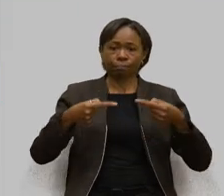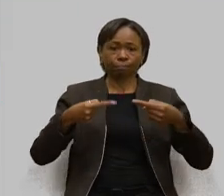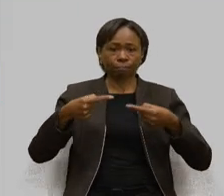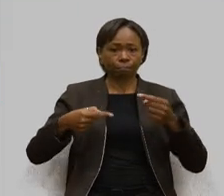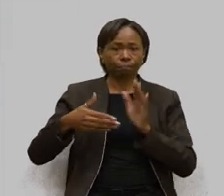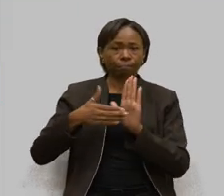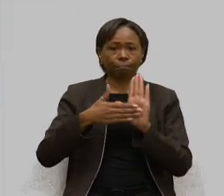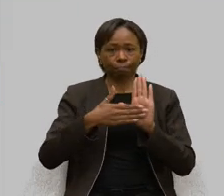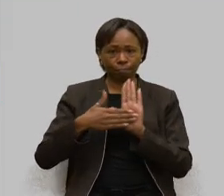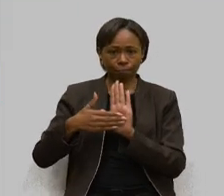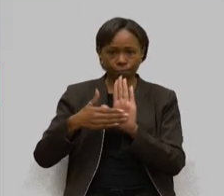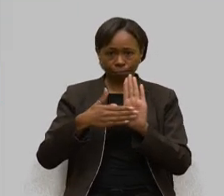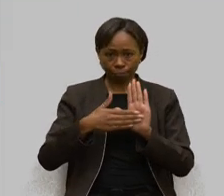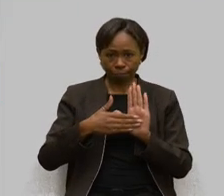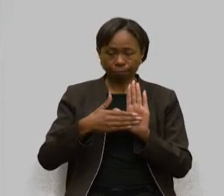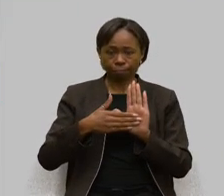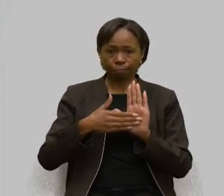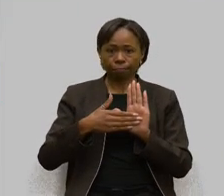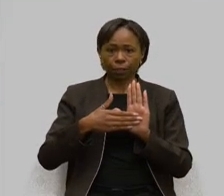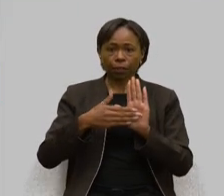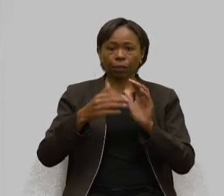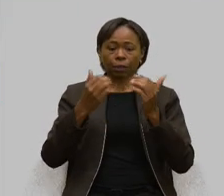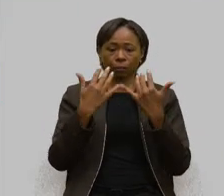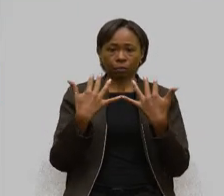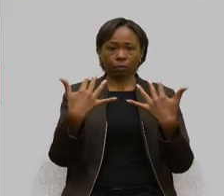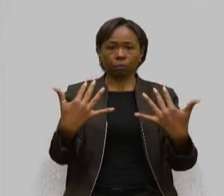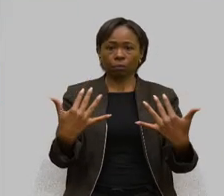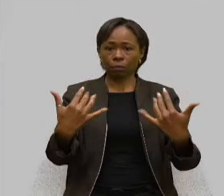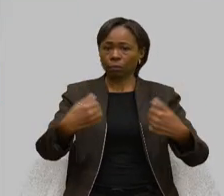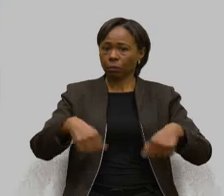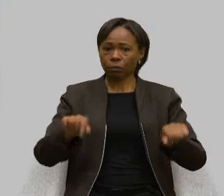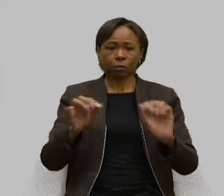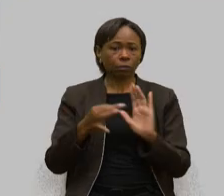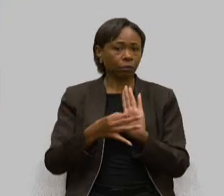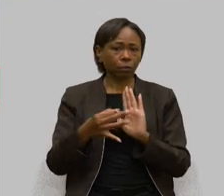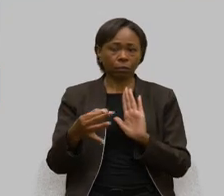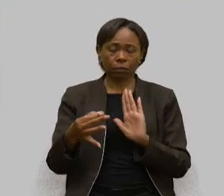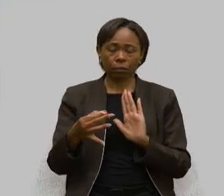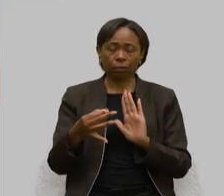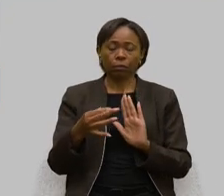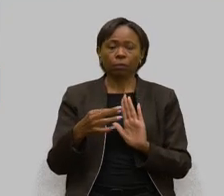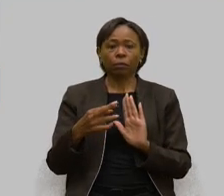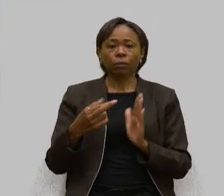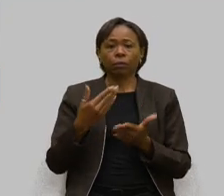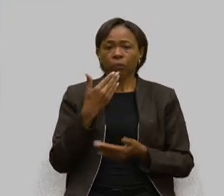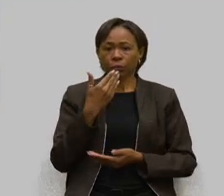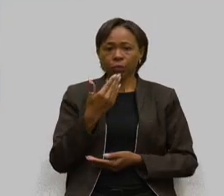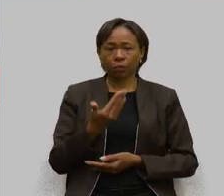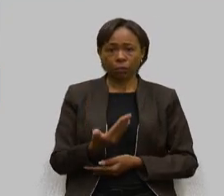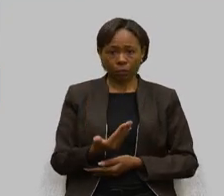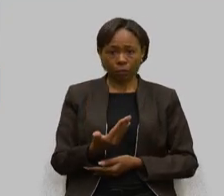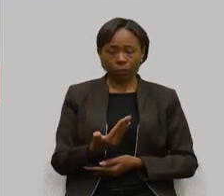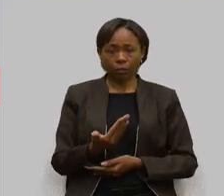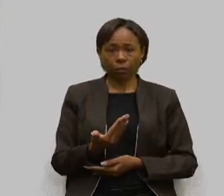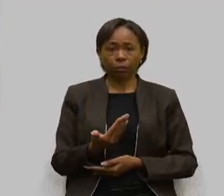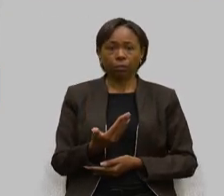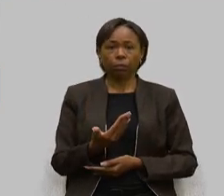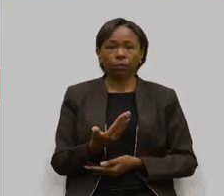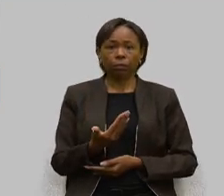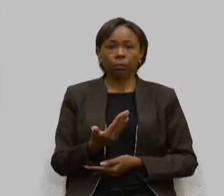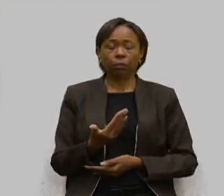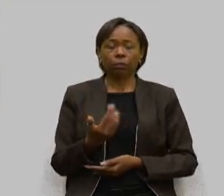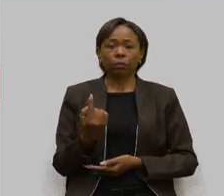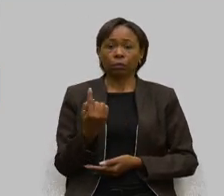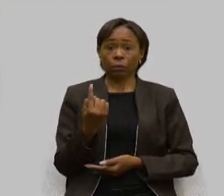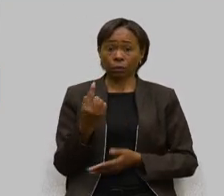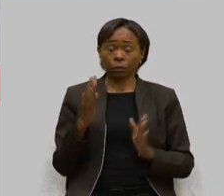dispensam a apreciação do plenário requerimento número 6866 2024 em turno único